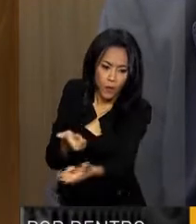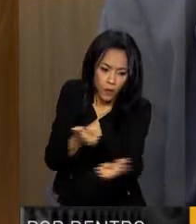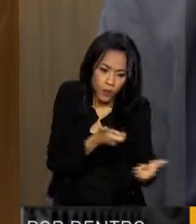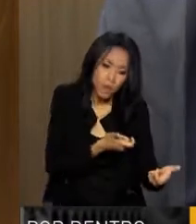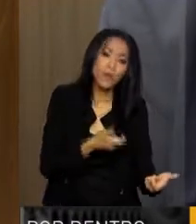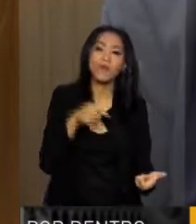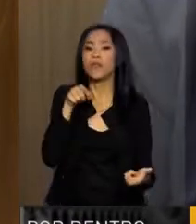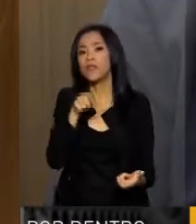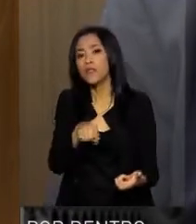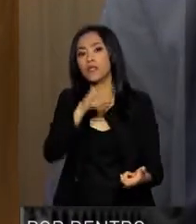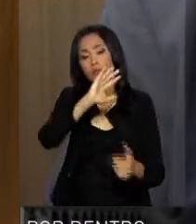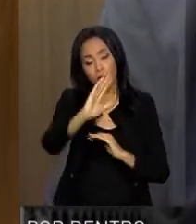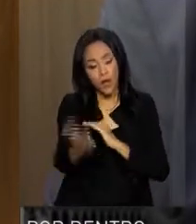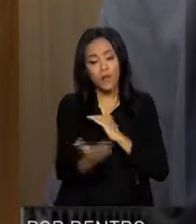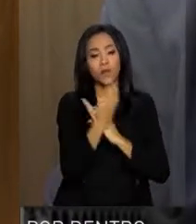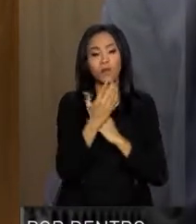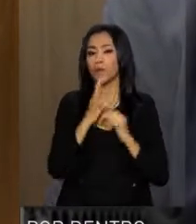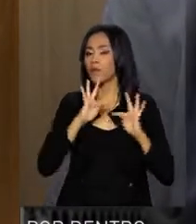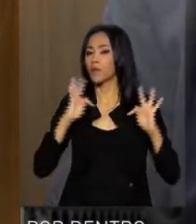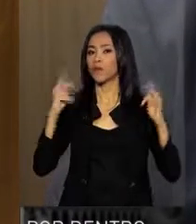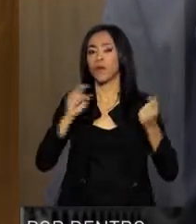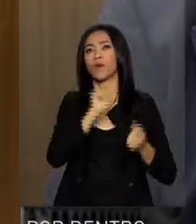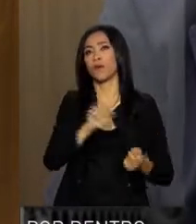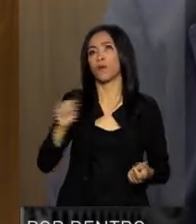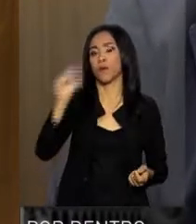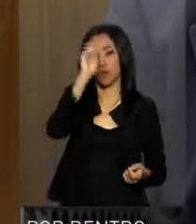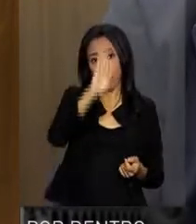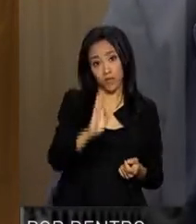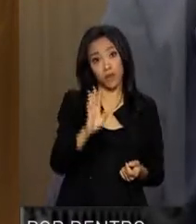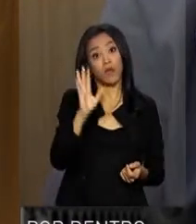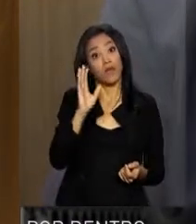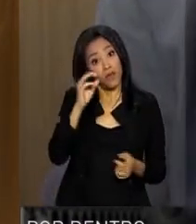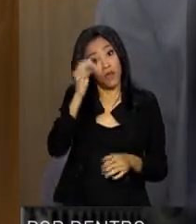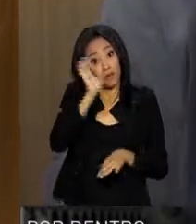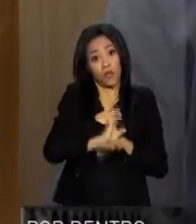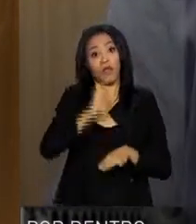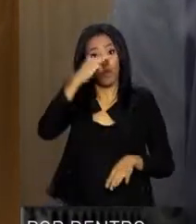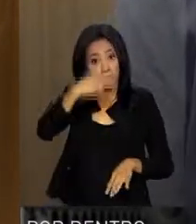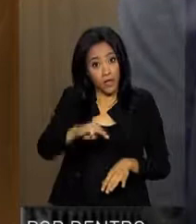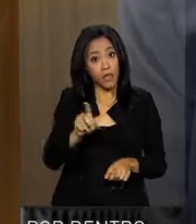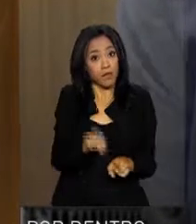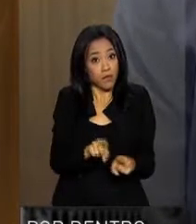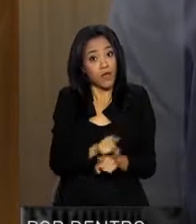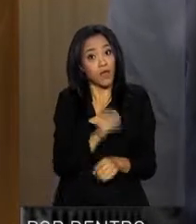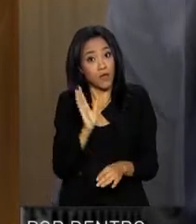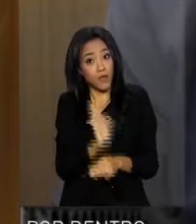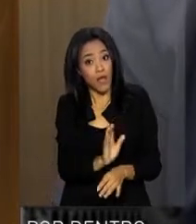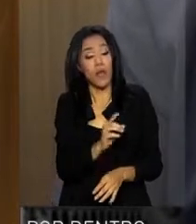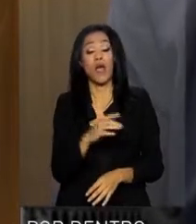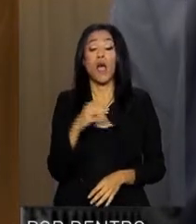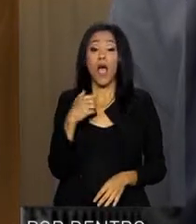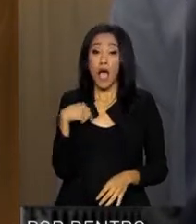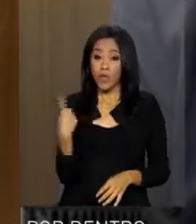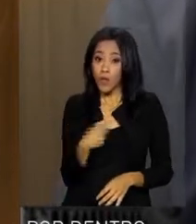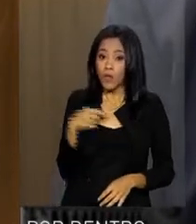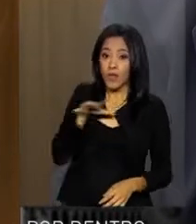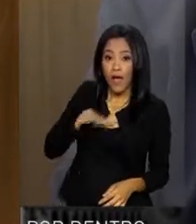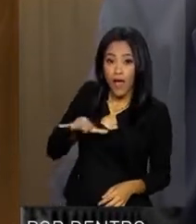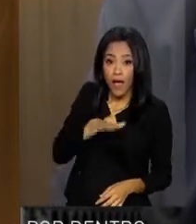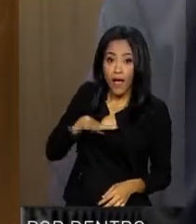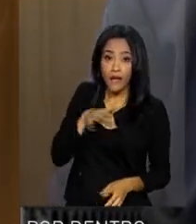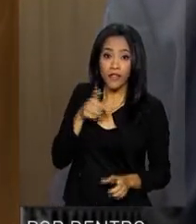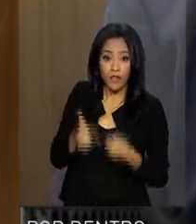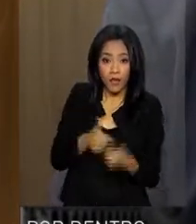deu resultado em todo o brasil e aí no maranhão não poderia ser diferente a nossa área de atuação são as terras